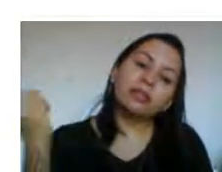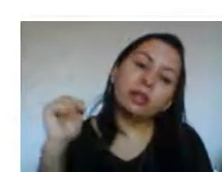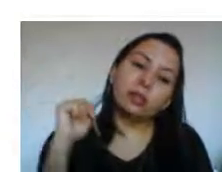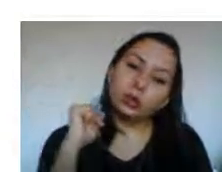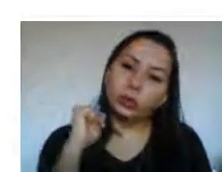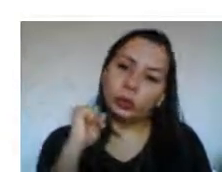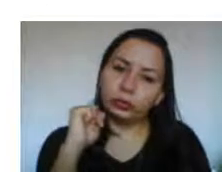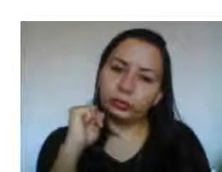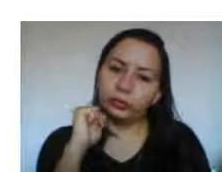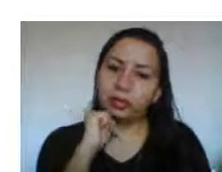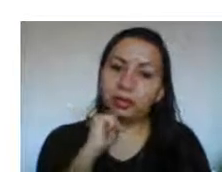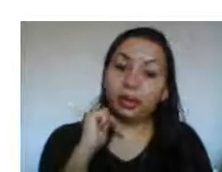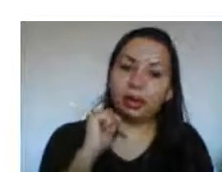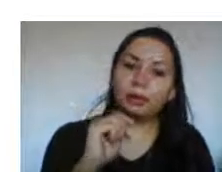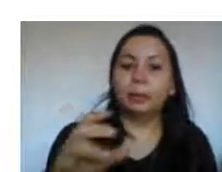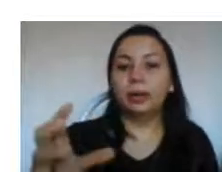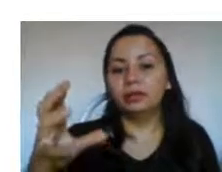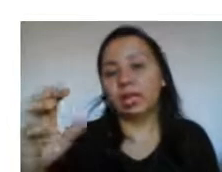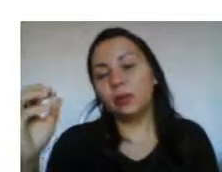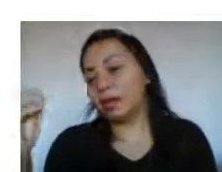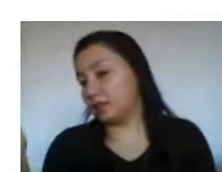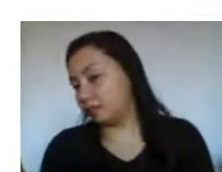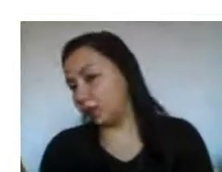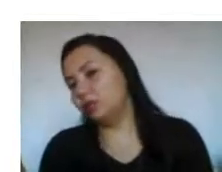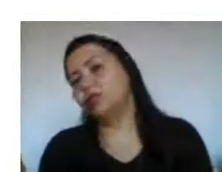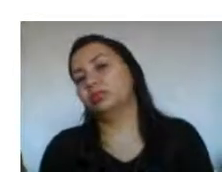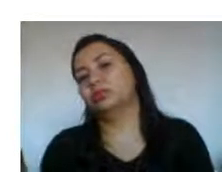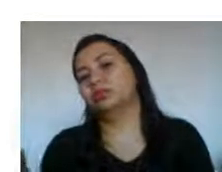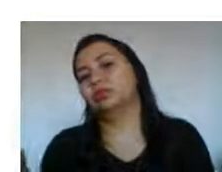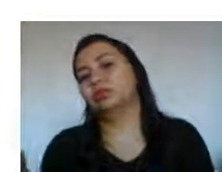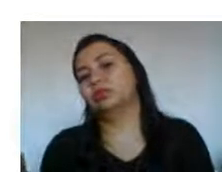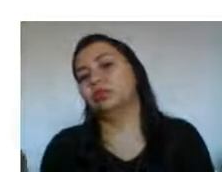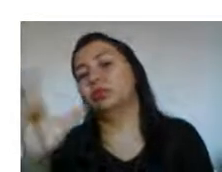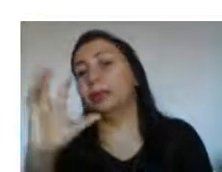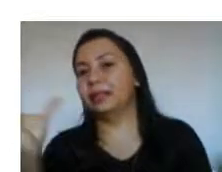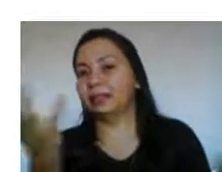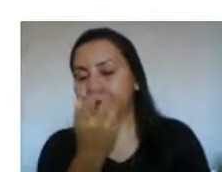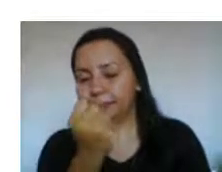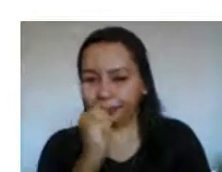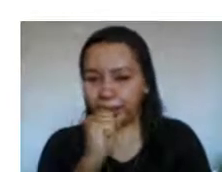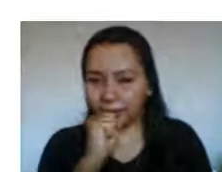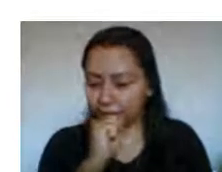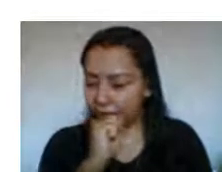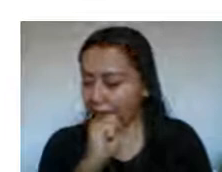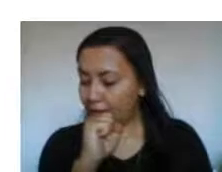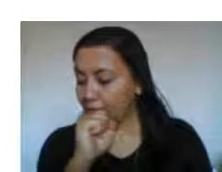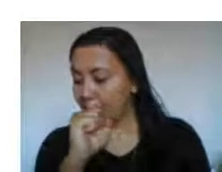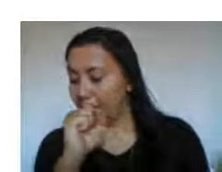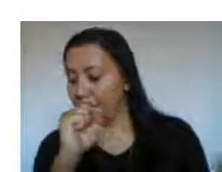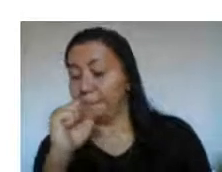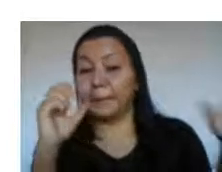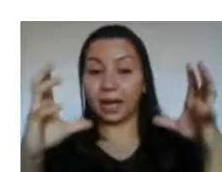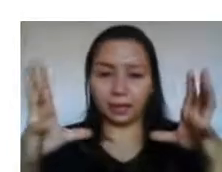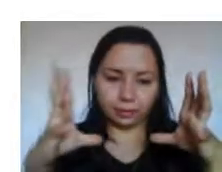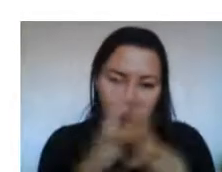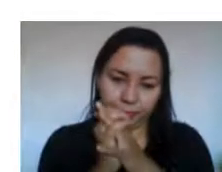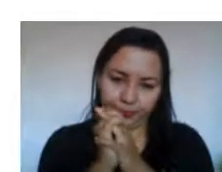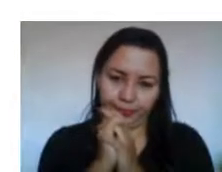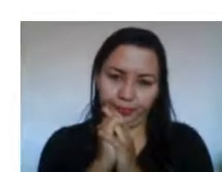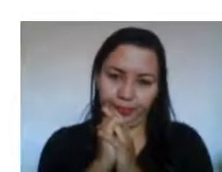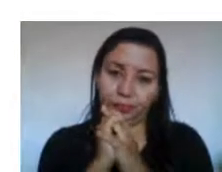esse efeito estufa que mantém o aquecimento do planeta Terra.